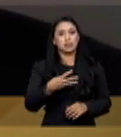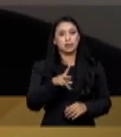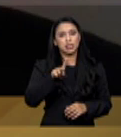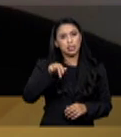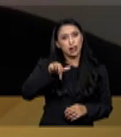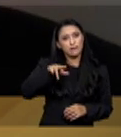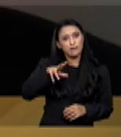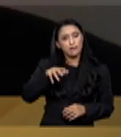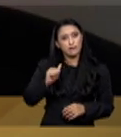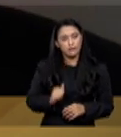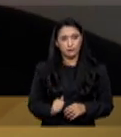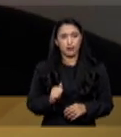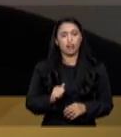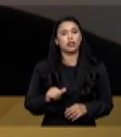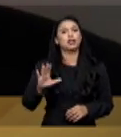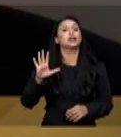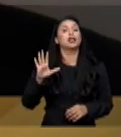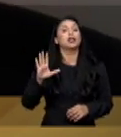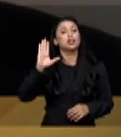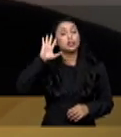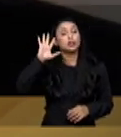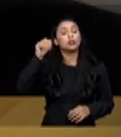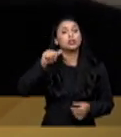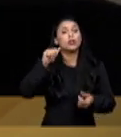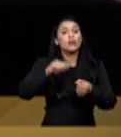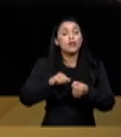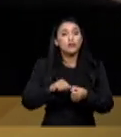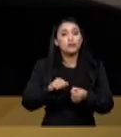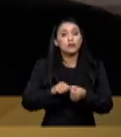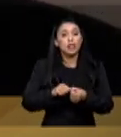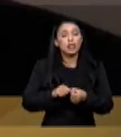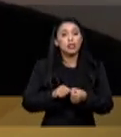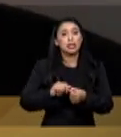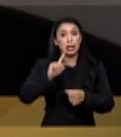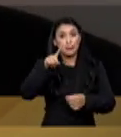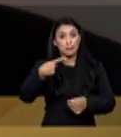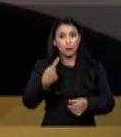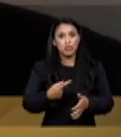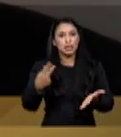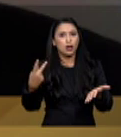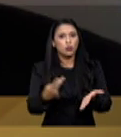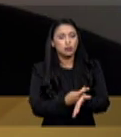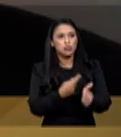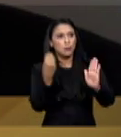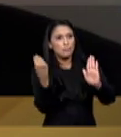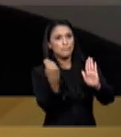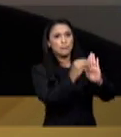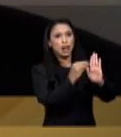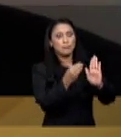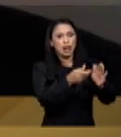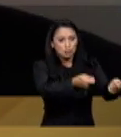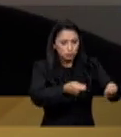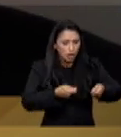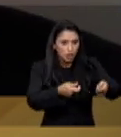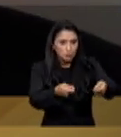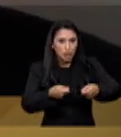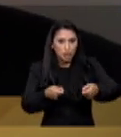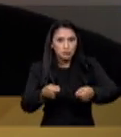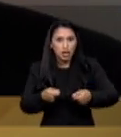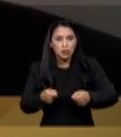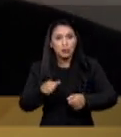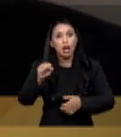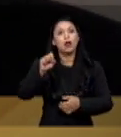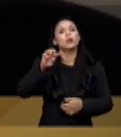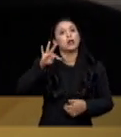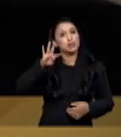de Curitiba foi sendo cunhada à medida em que novas circunstâncias fáticas foram trazidas ao conhecimento do